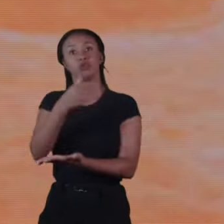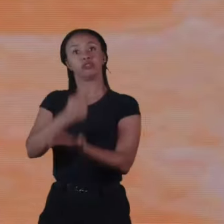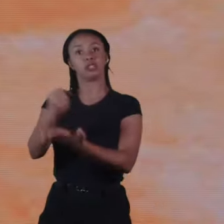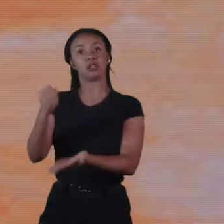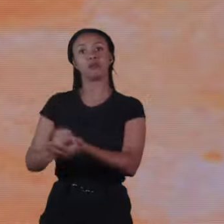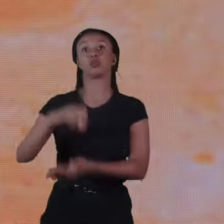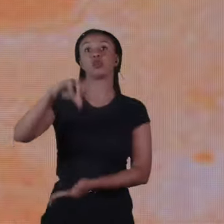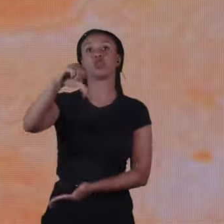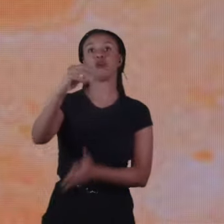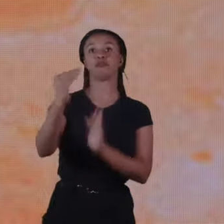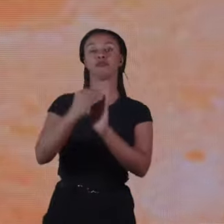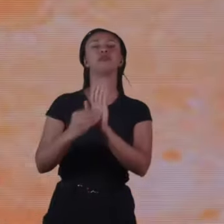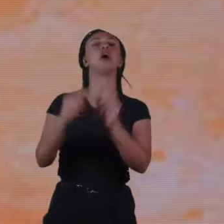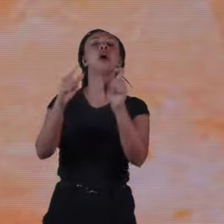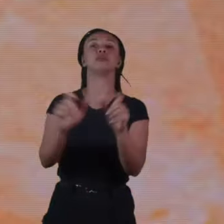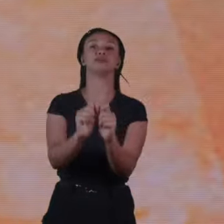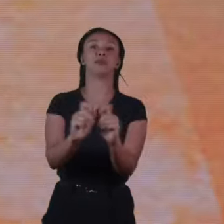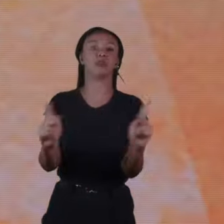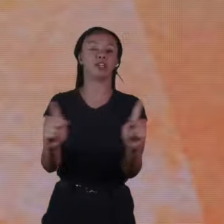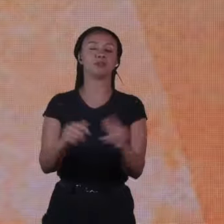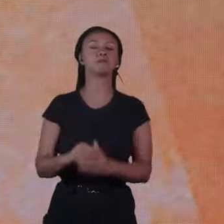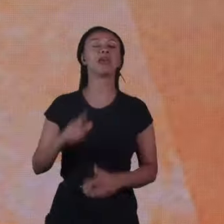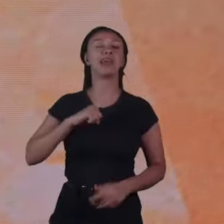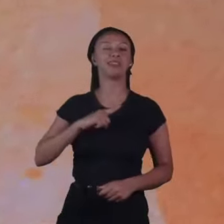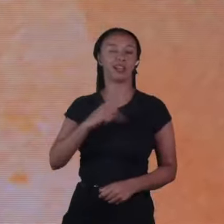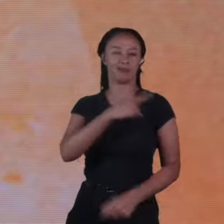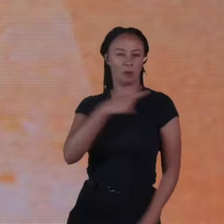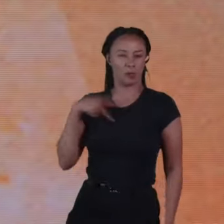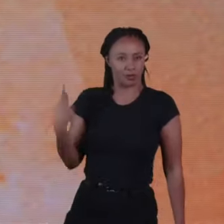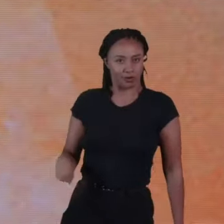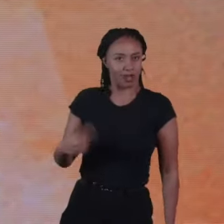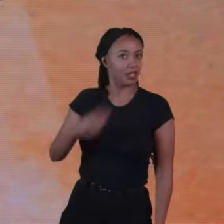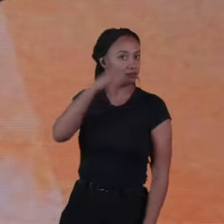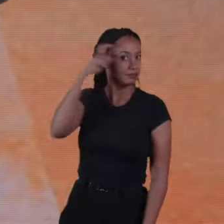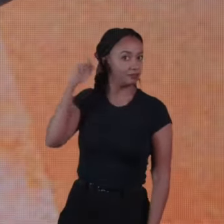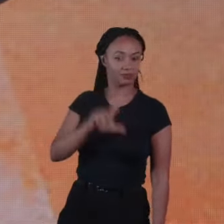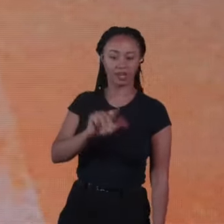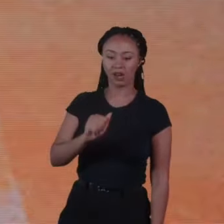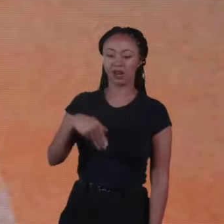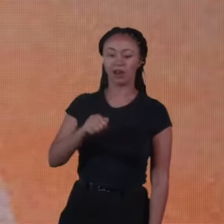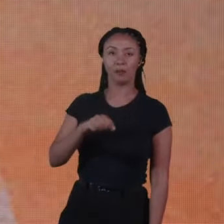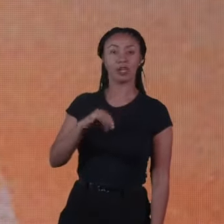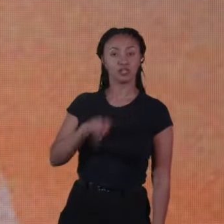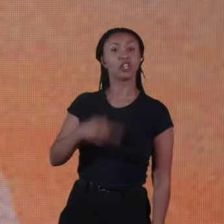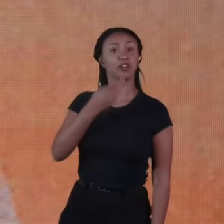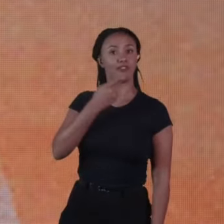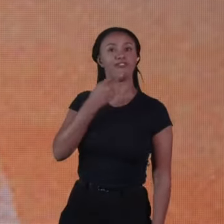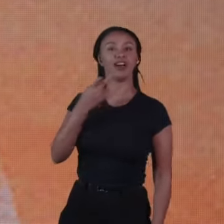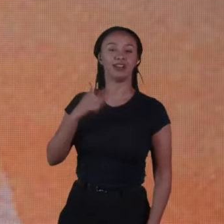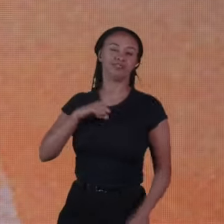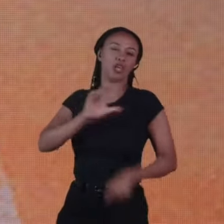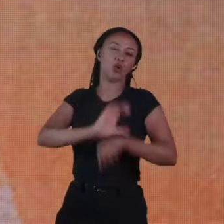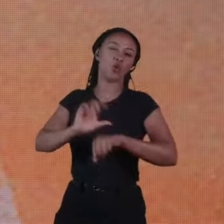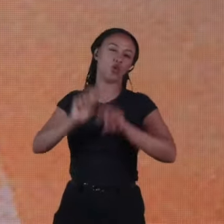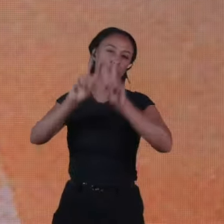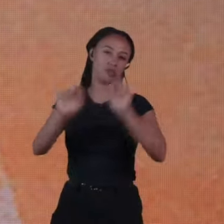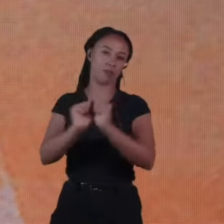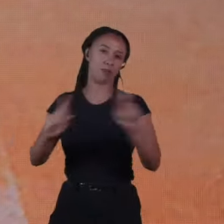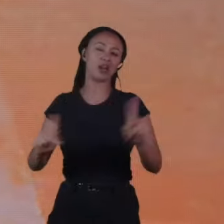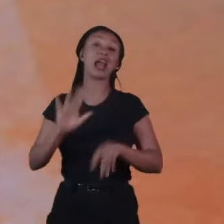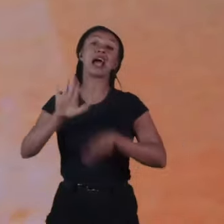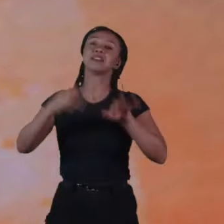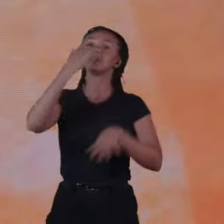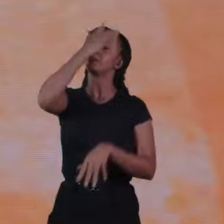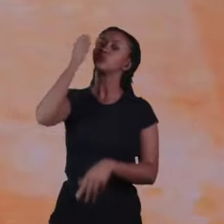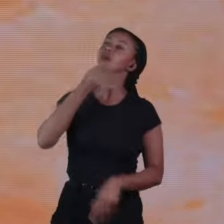ensina muito, prega sobre o Apocalipse, tem um curso sobre o Apocalipse, e às vezes eu vejo pessoas falando, num comentário, algo